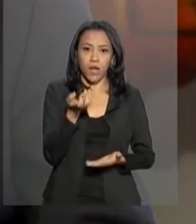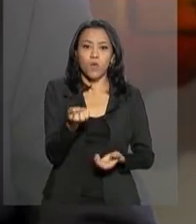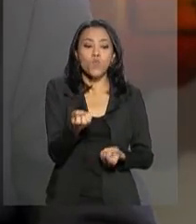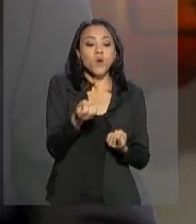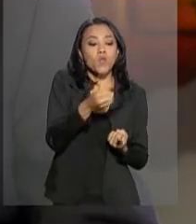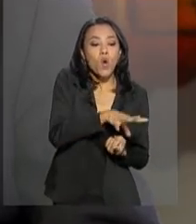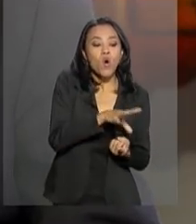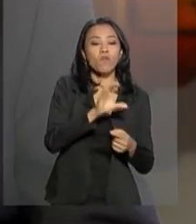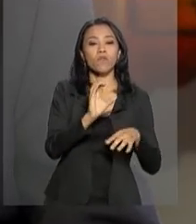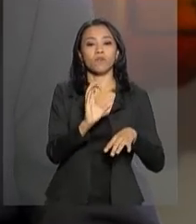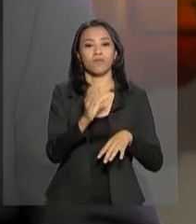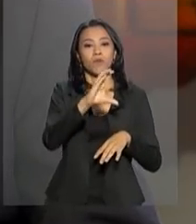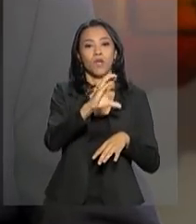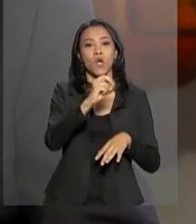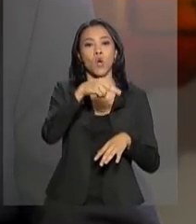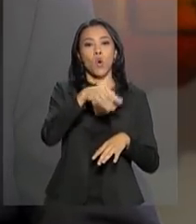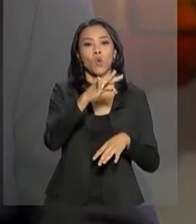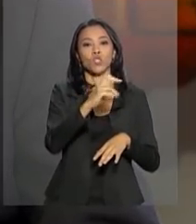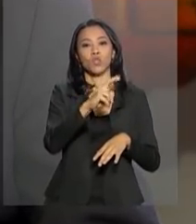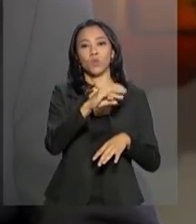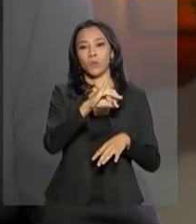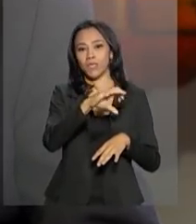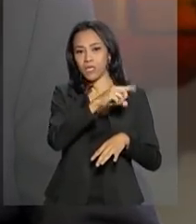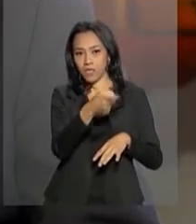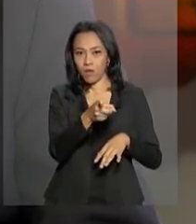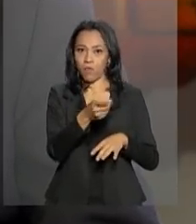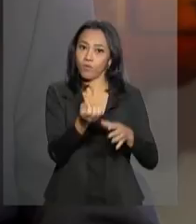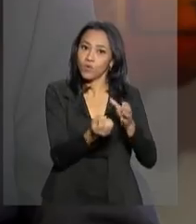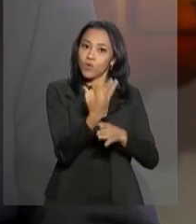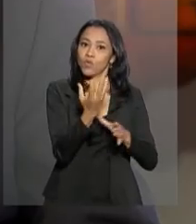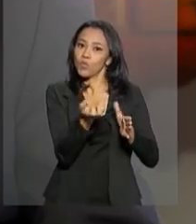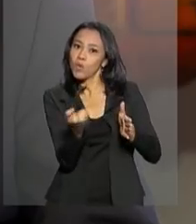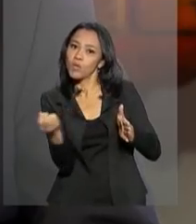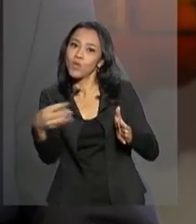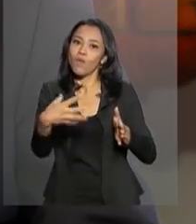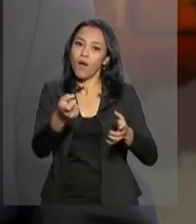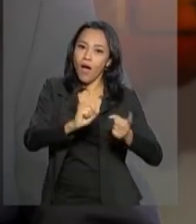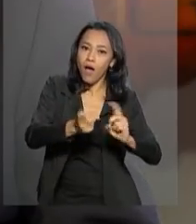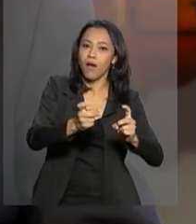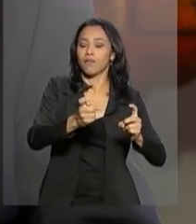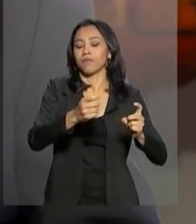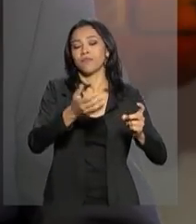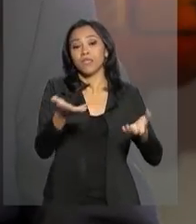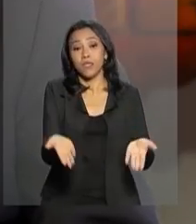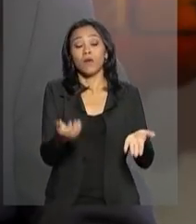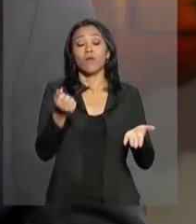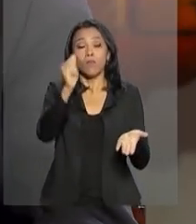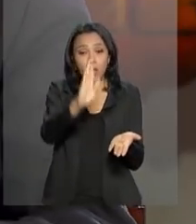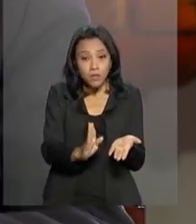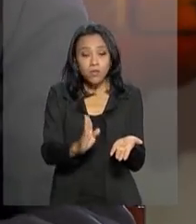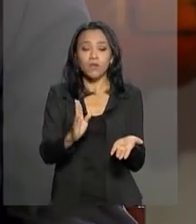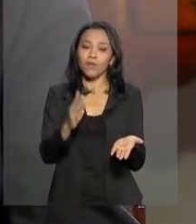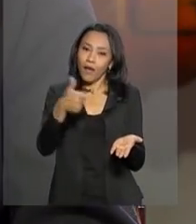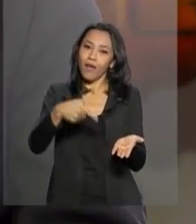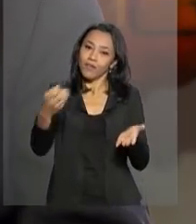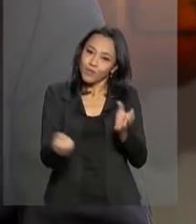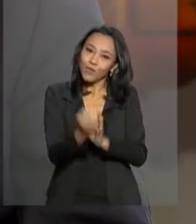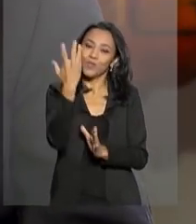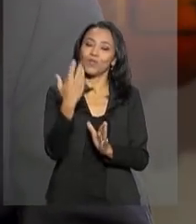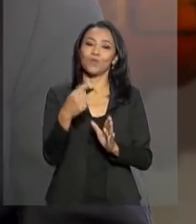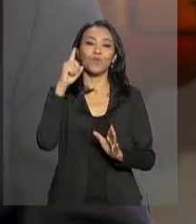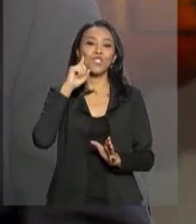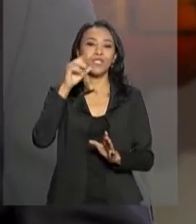nova Constituição, você tem um novo Estado. Então, juridicamente, o Estado brasileiro existe a partir de 5